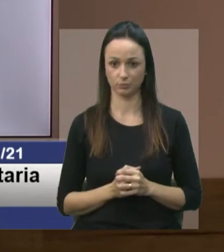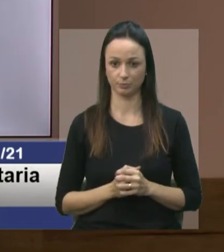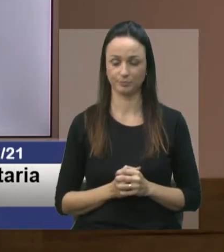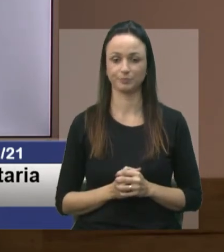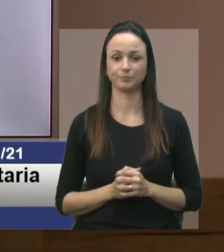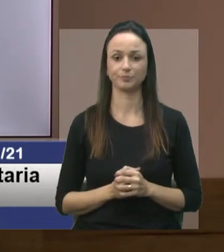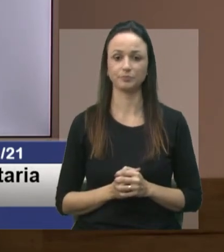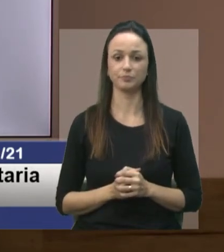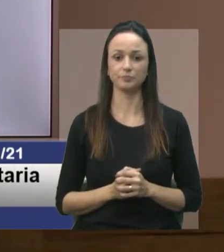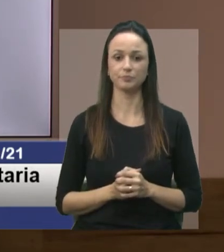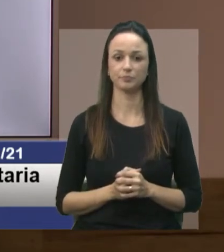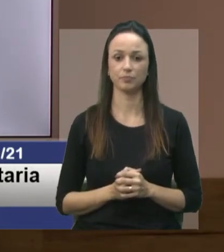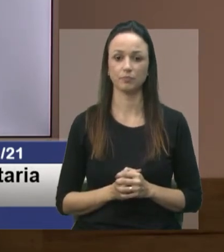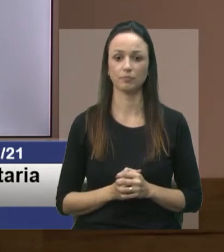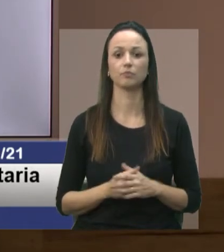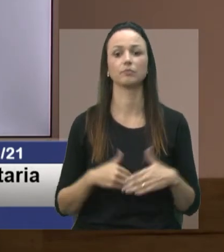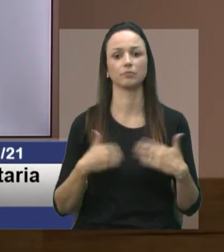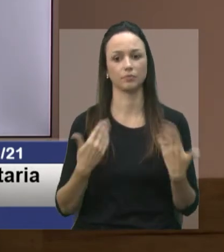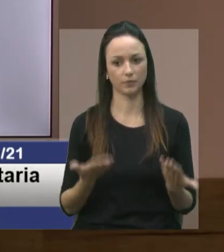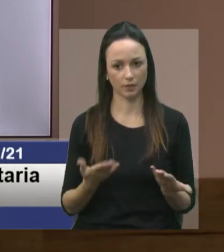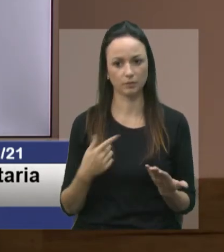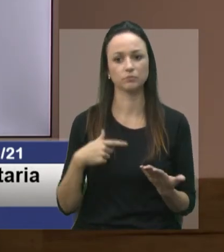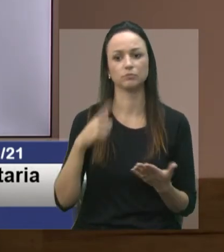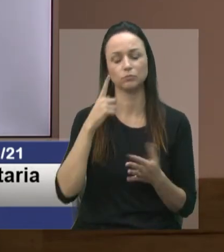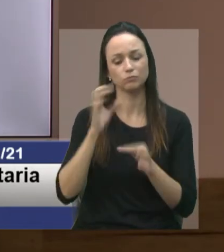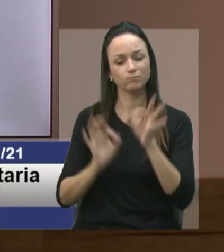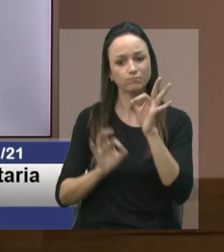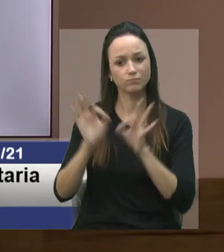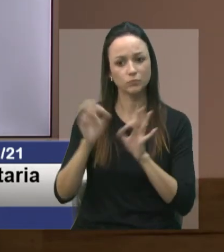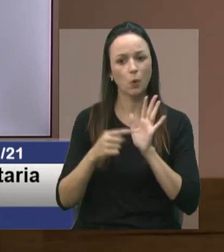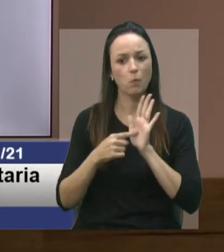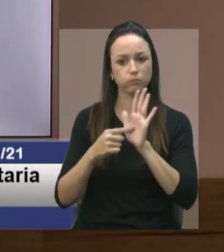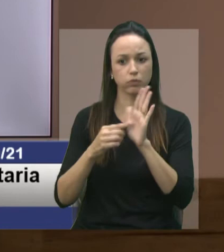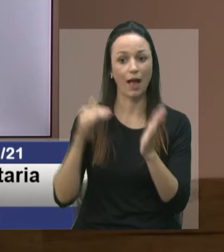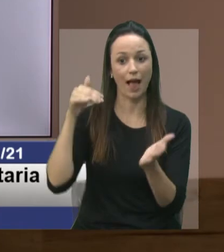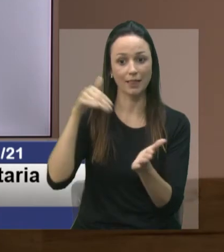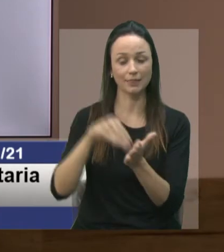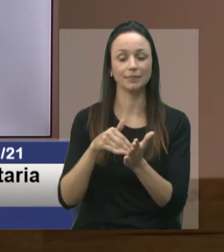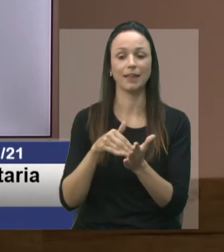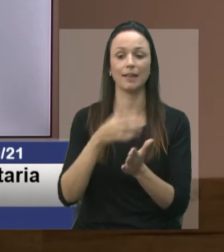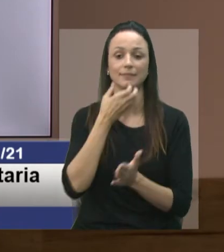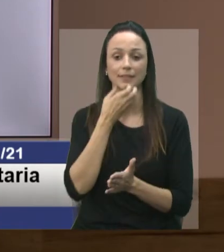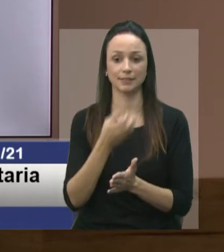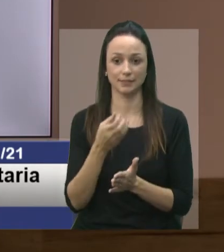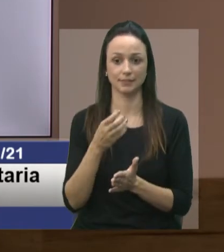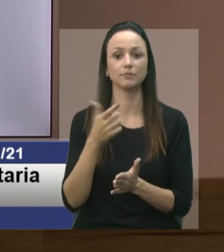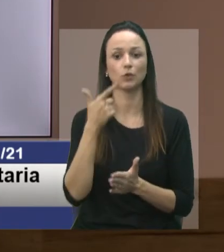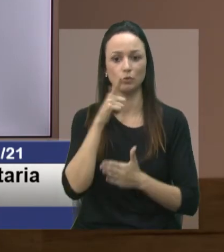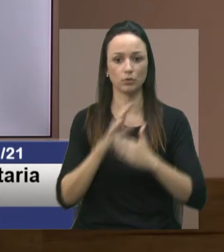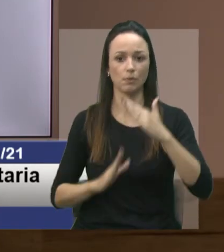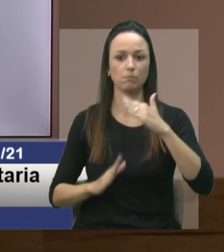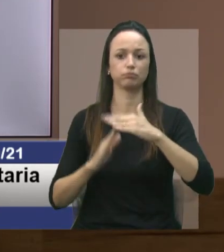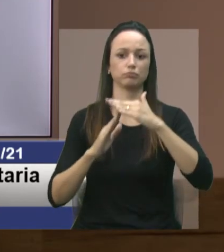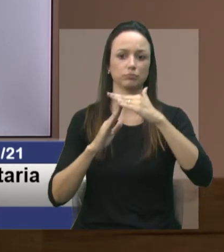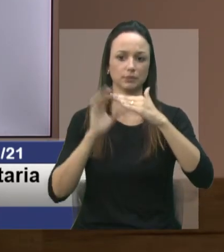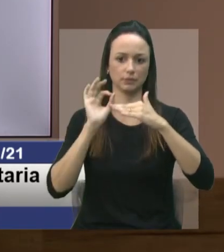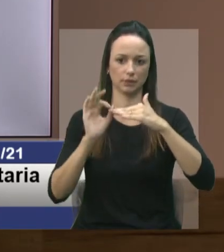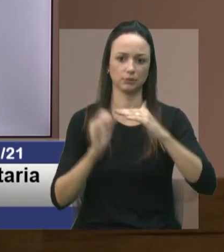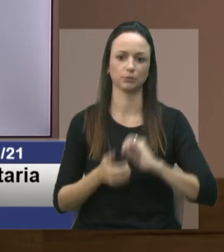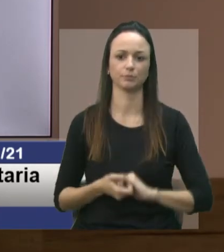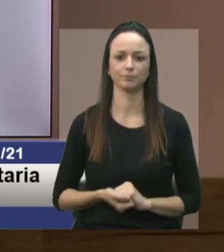R$ 50.767.912,67, a qual, segundo nossas projeções, até o final do ano será atingida.